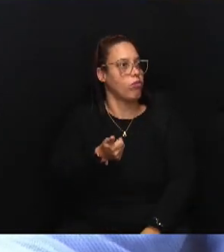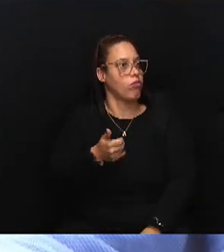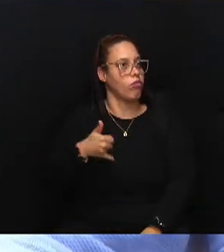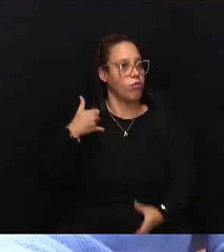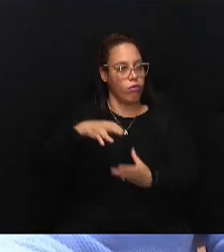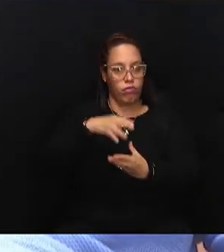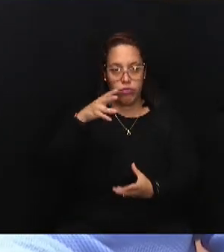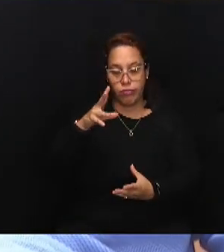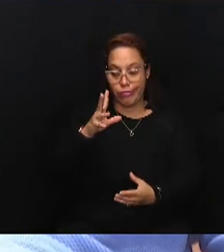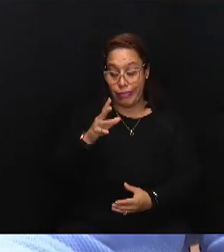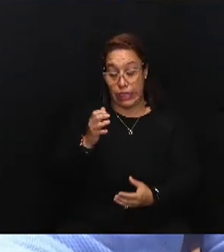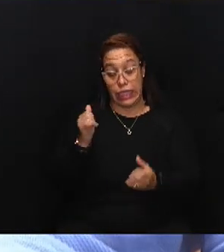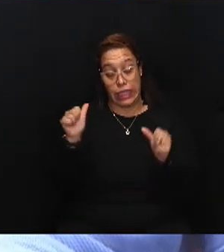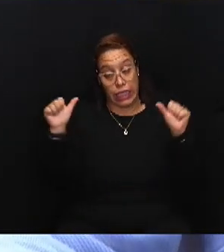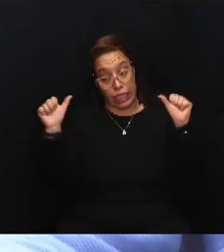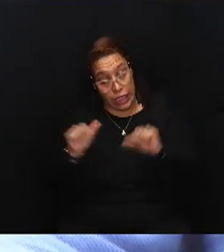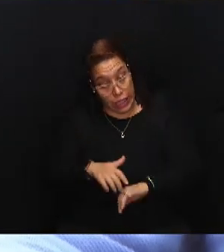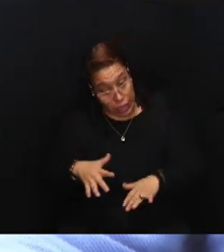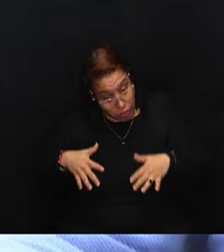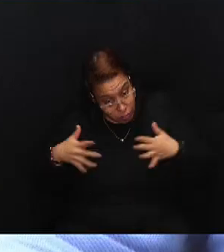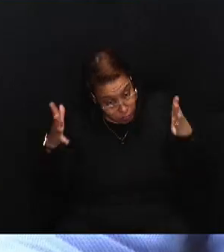com o tempo.